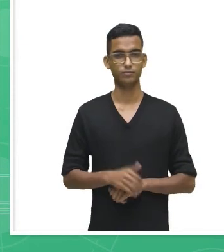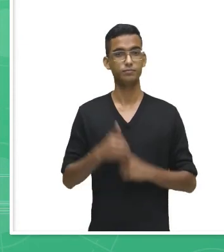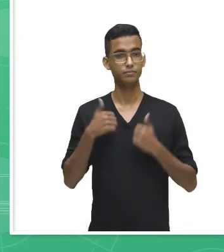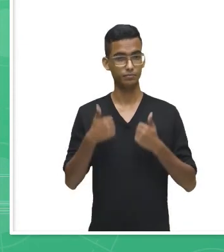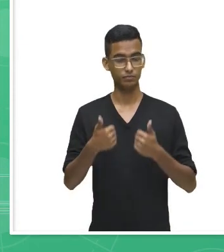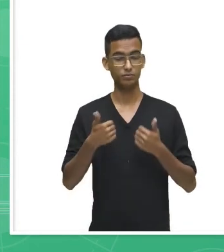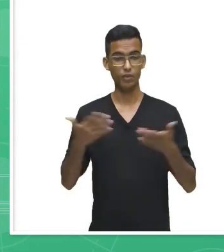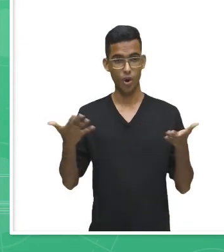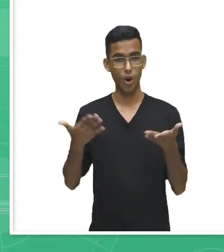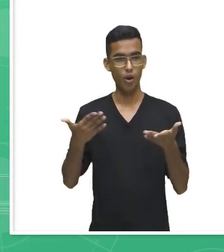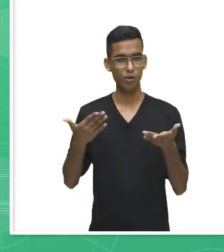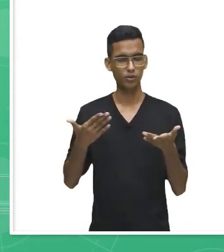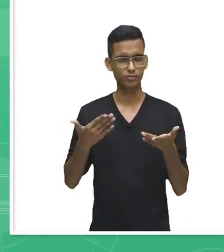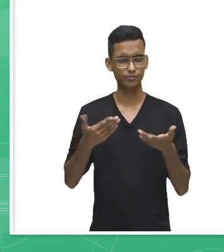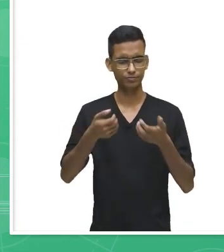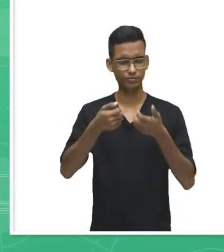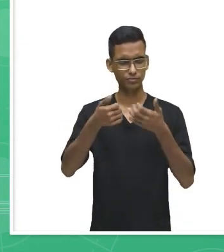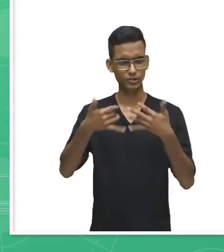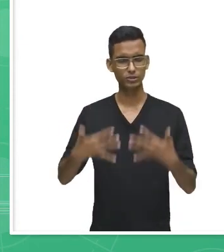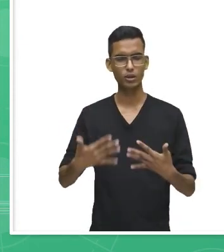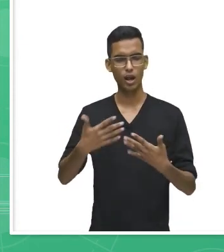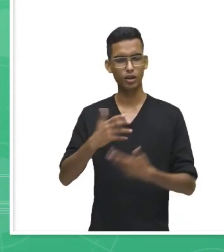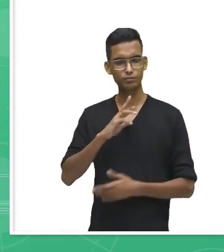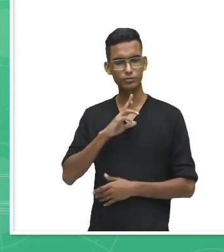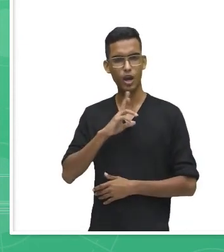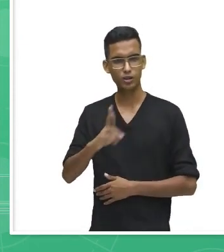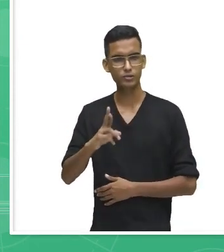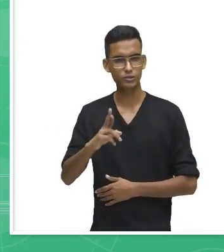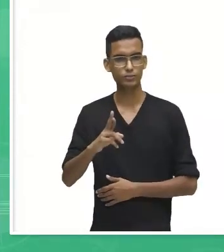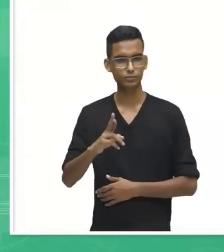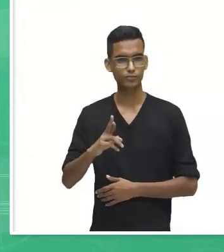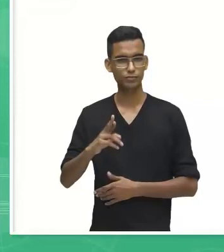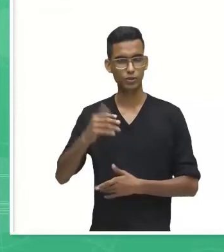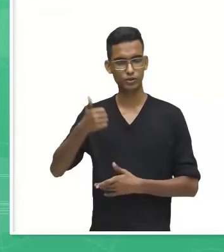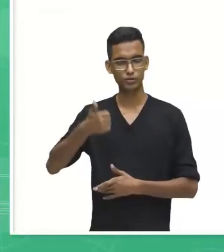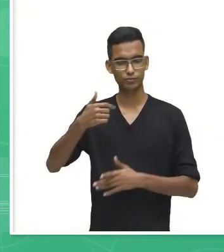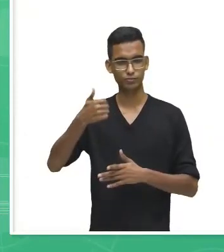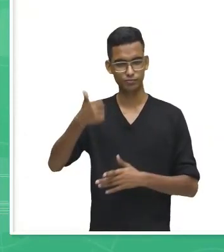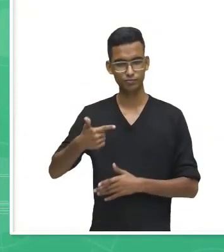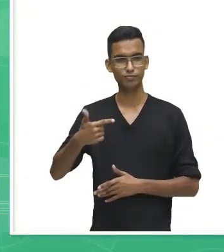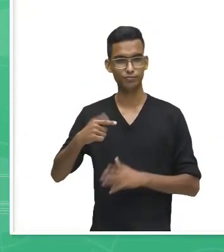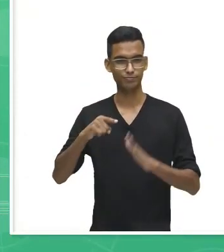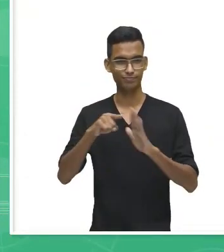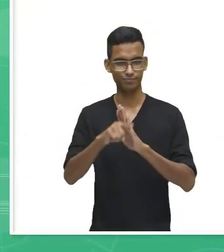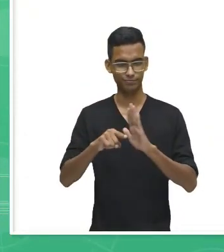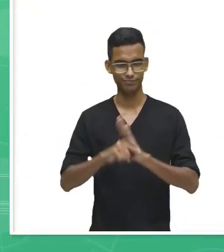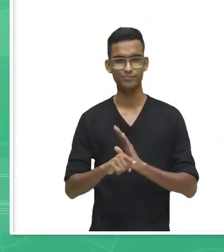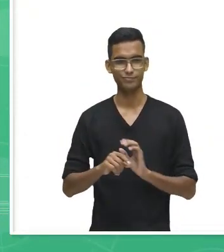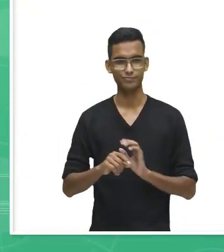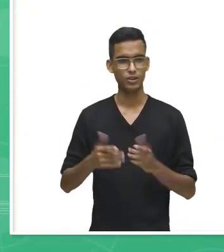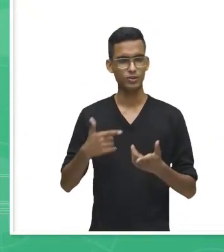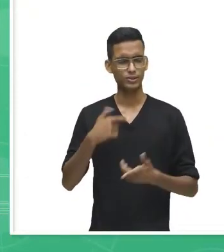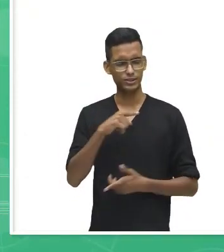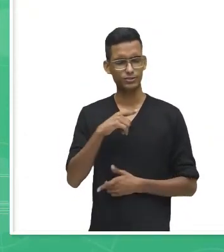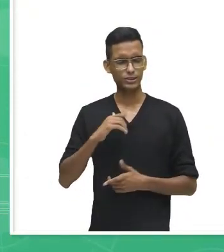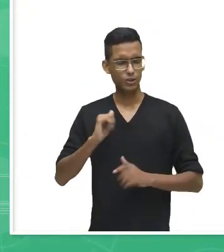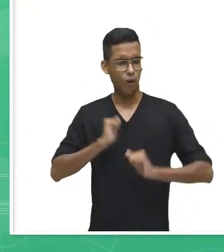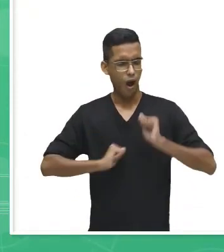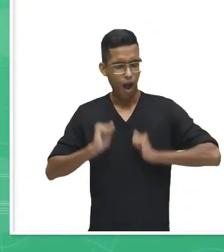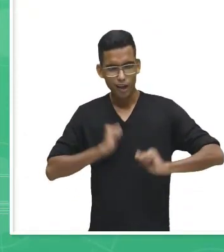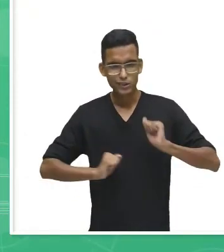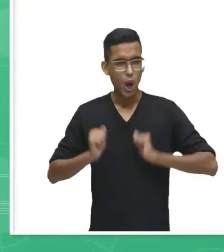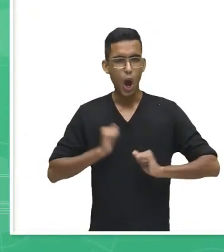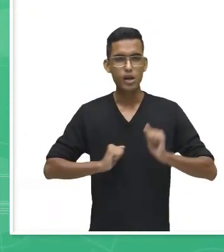agora comentar o gabarito das nossas questões. Sei que vocês estão ansiosos para descobrir qual será aí o gabarito